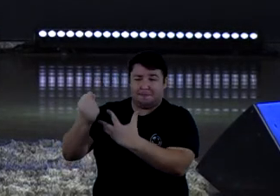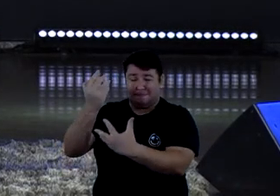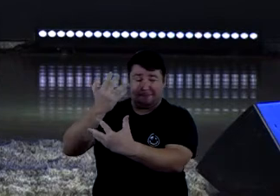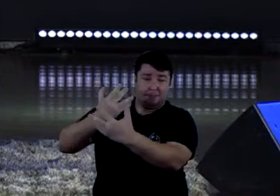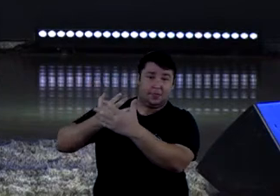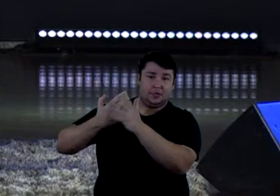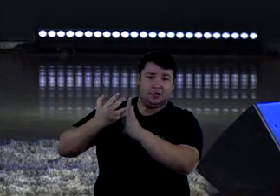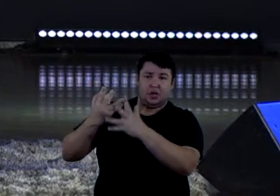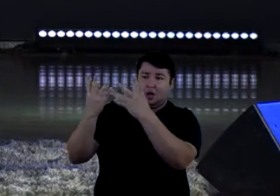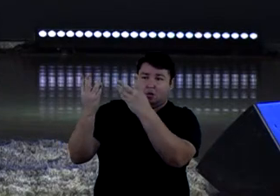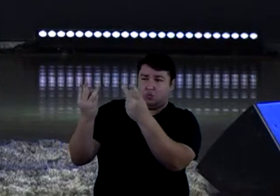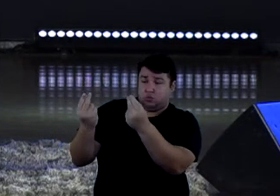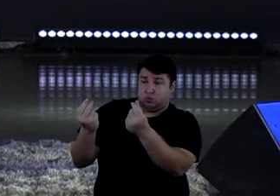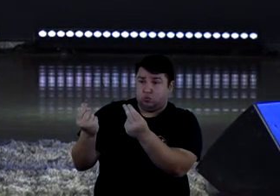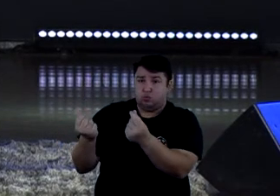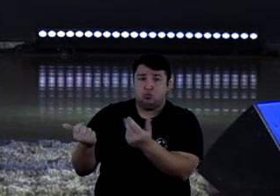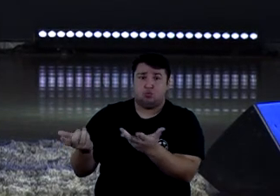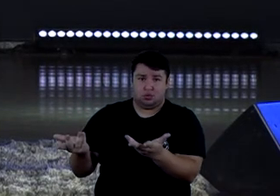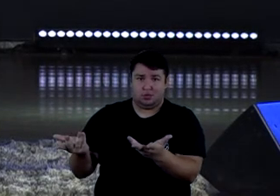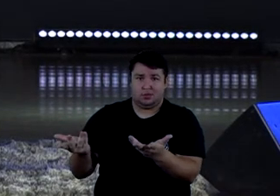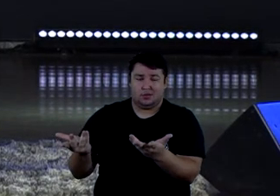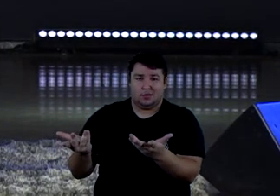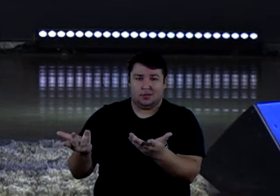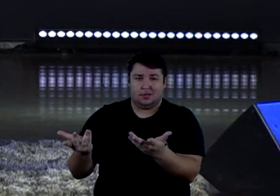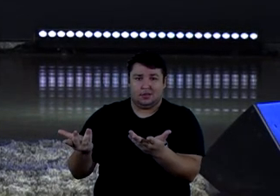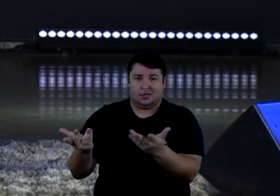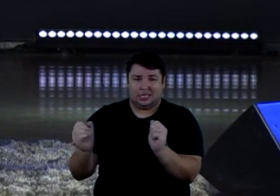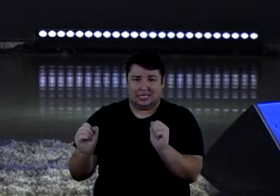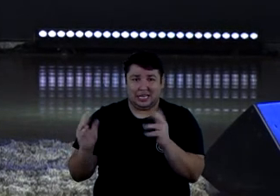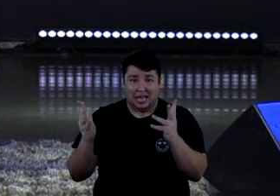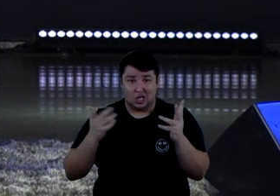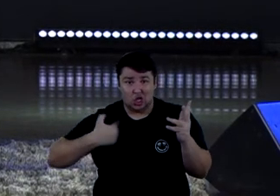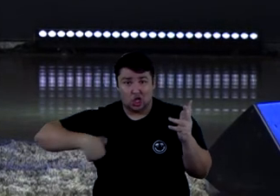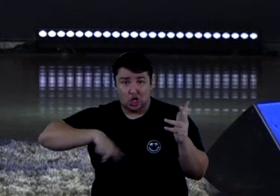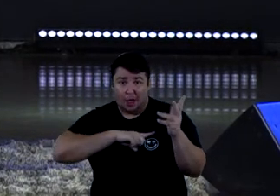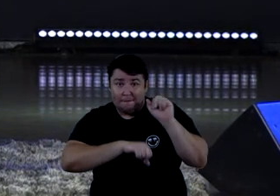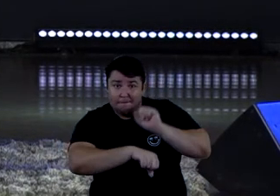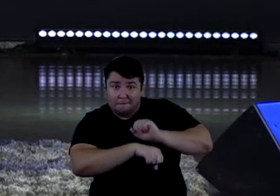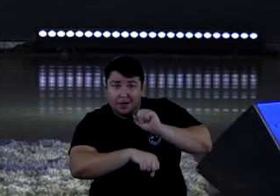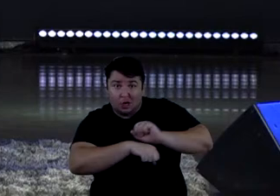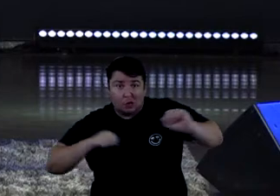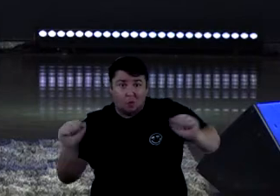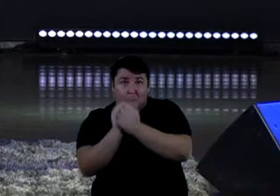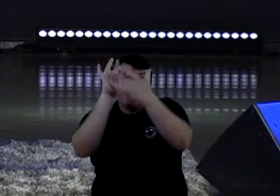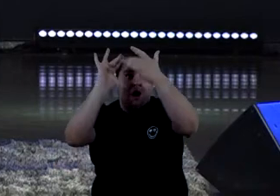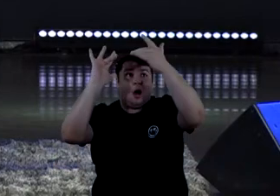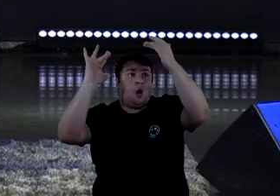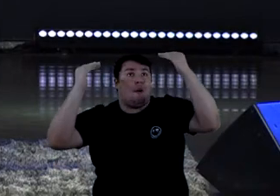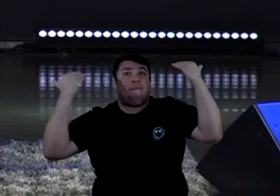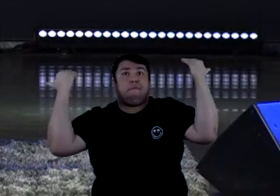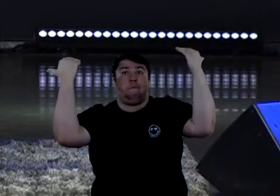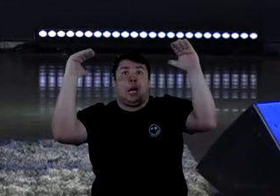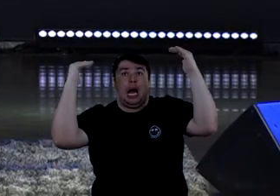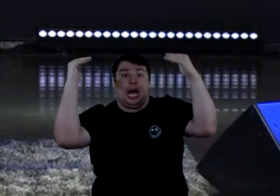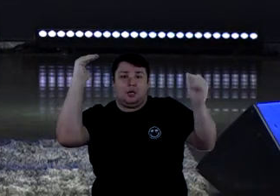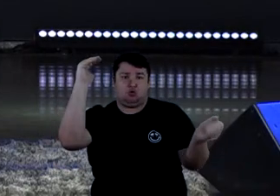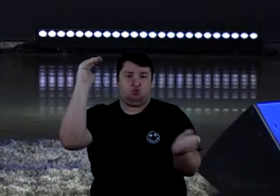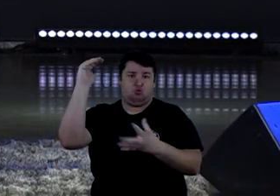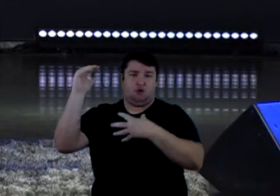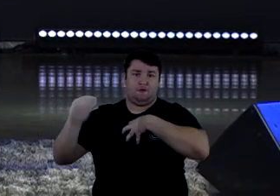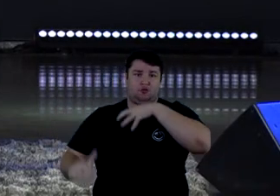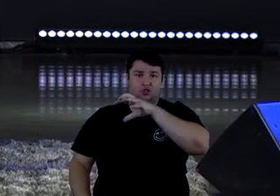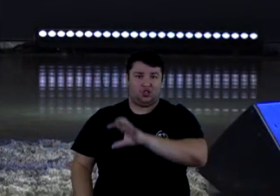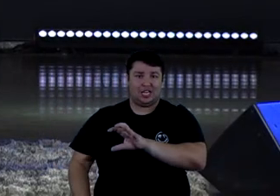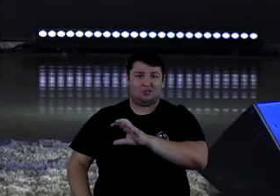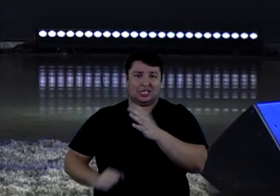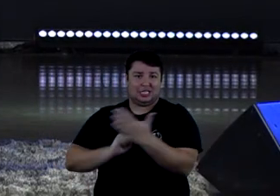estivesse se desvanecendo. Acaso não deveríamos esperar uma glória muito maior no novo sistema